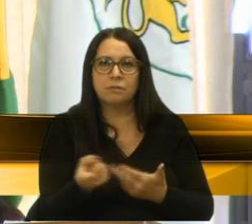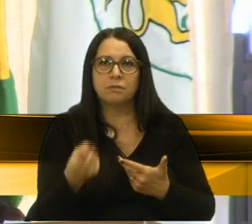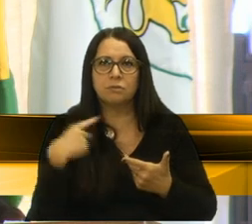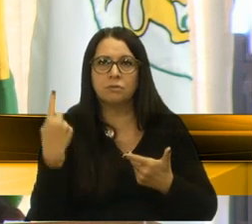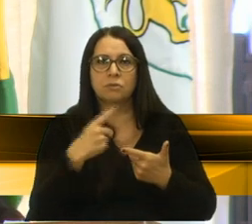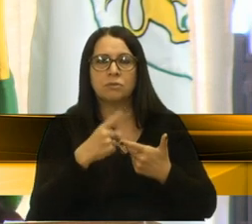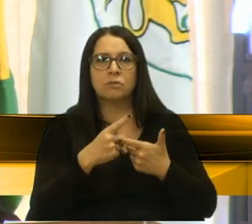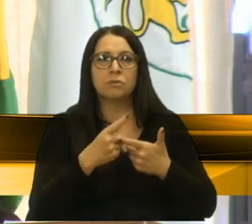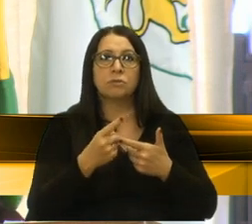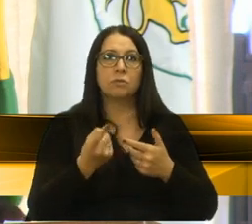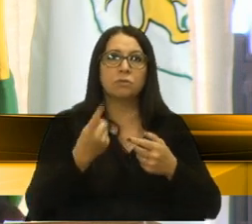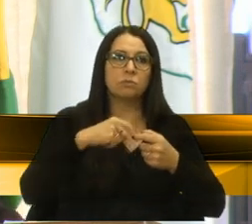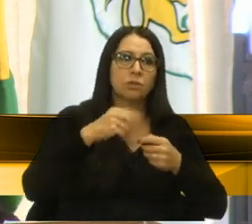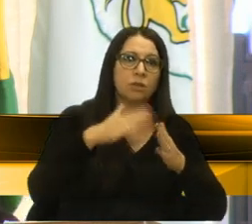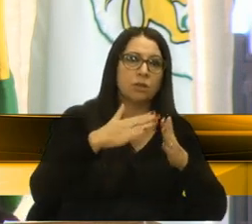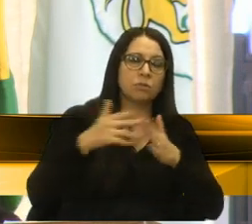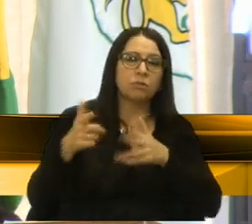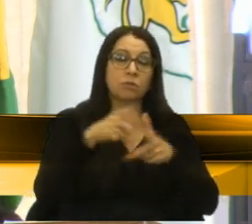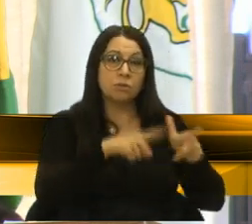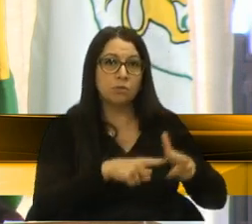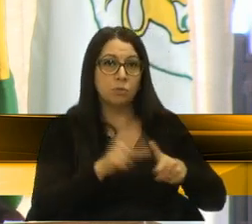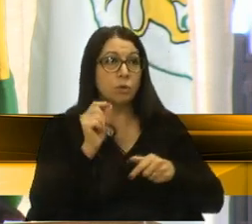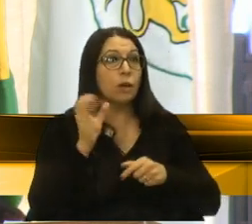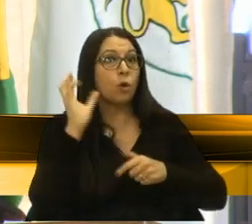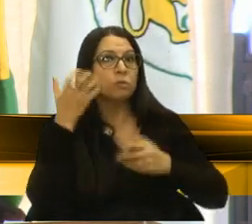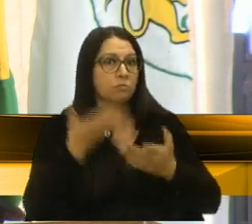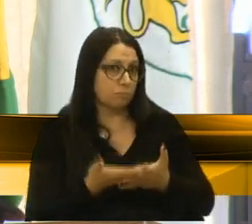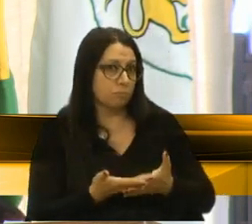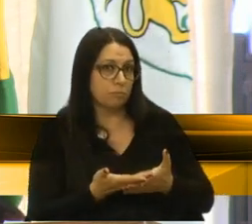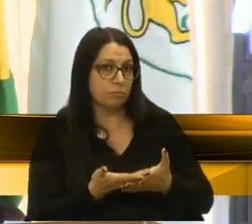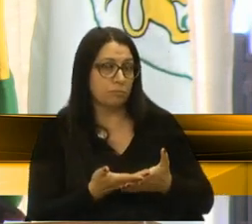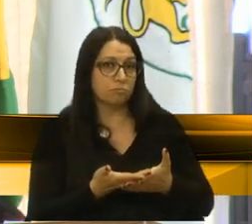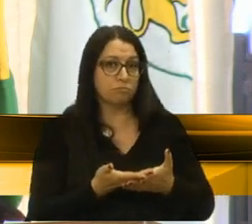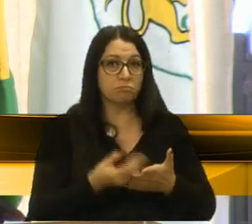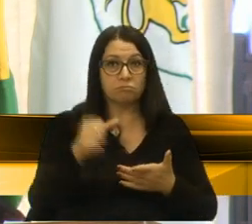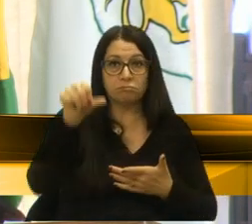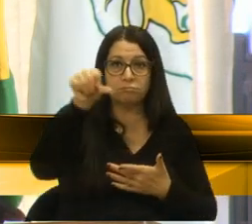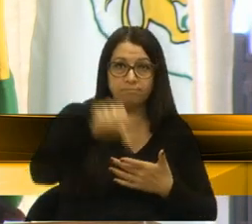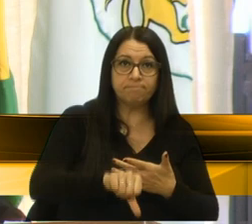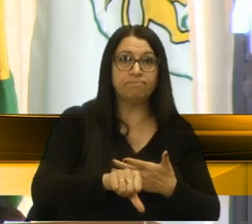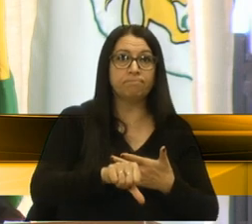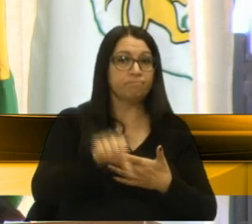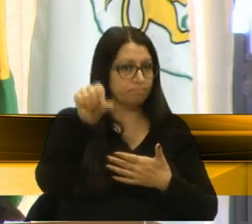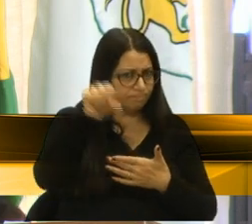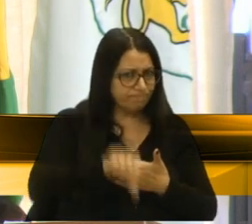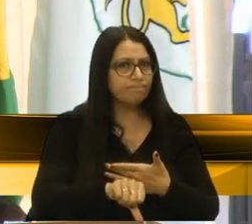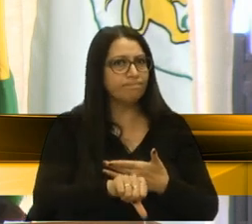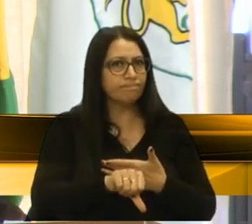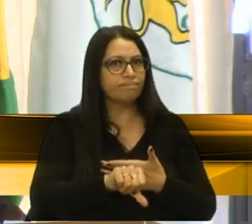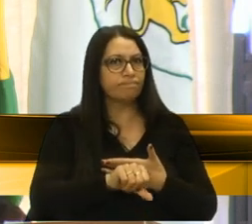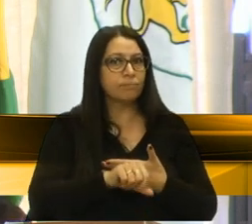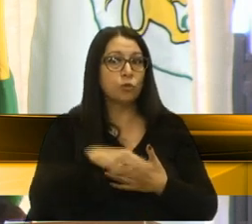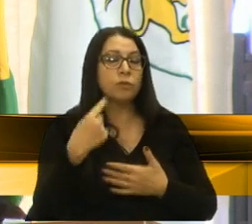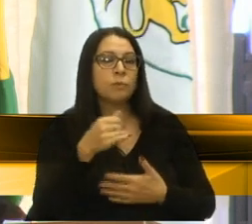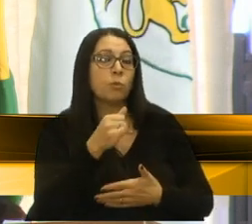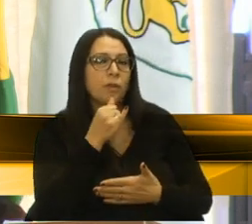casa, fica em casa, até nós ver o que te acontece. Se piorar muito, a gente vai fazer o